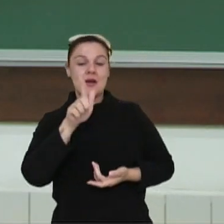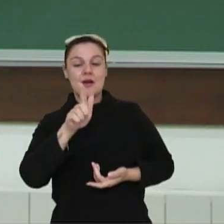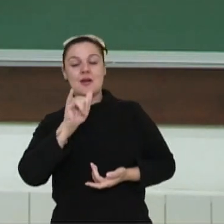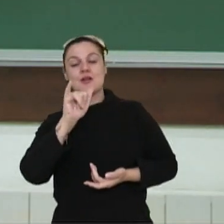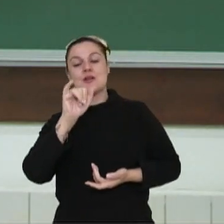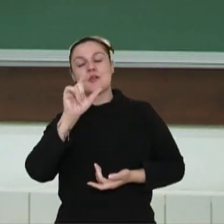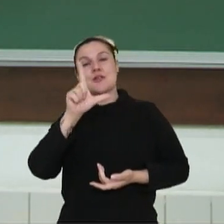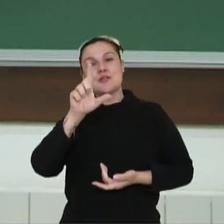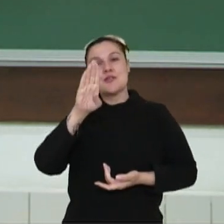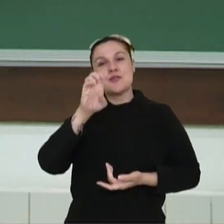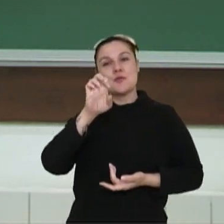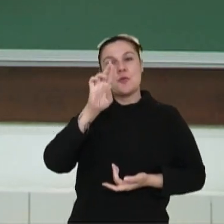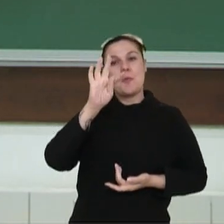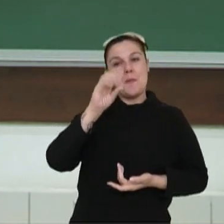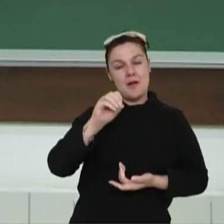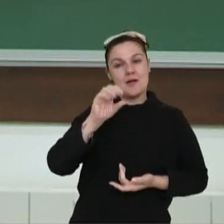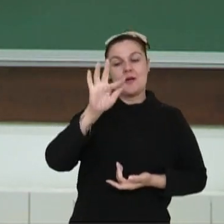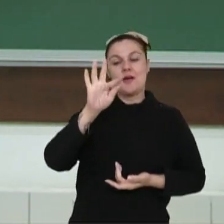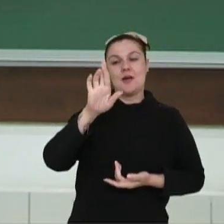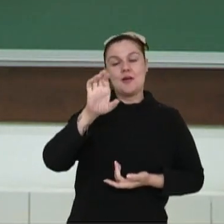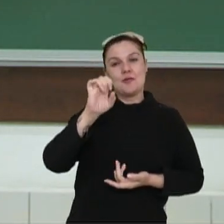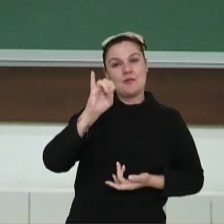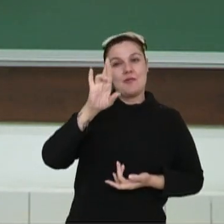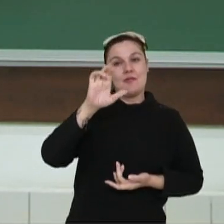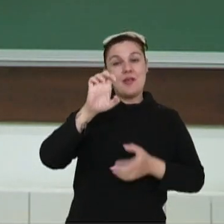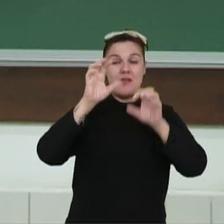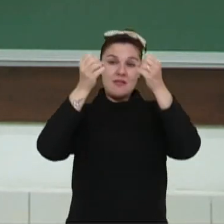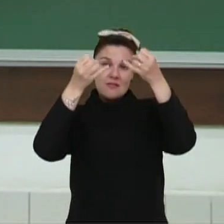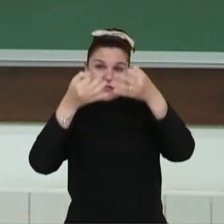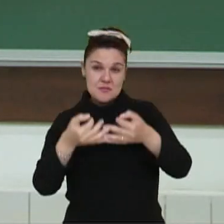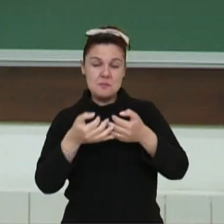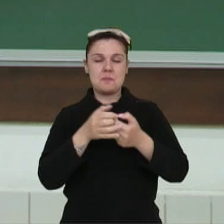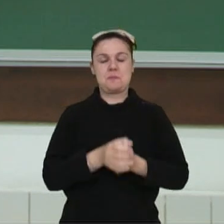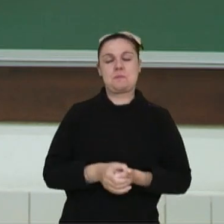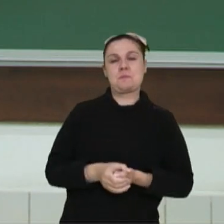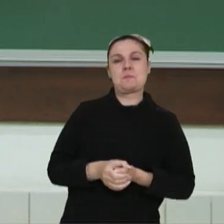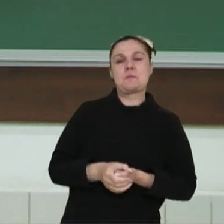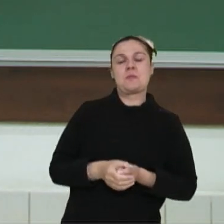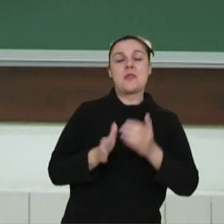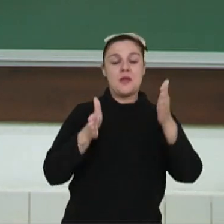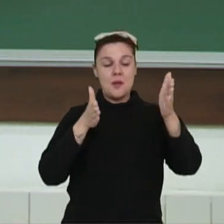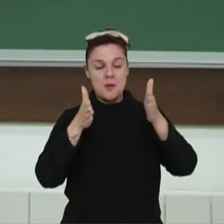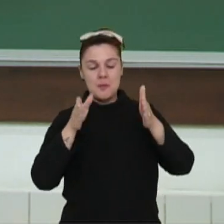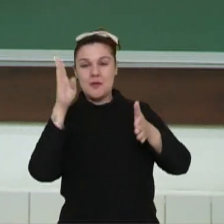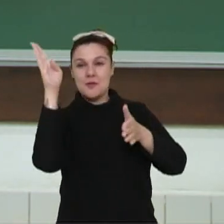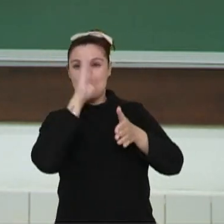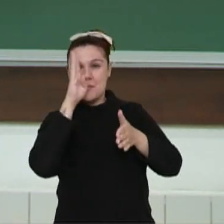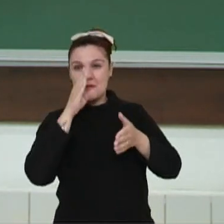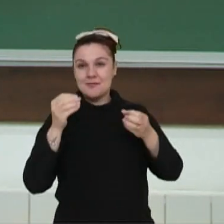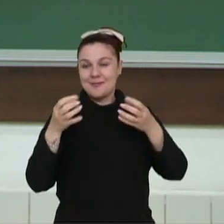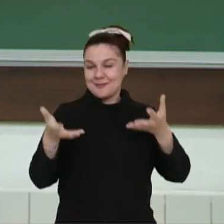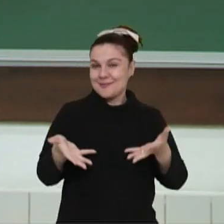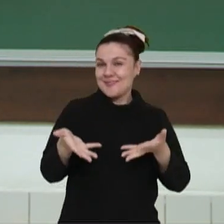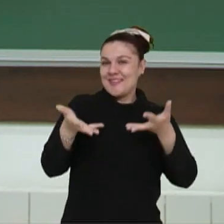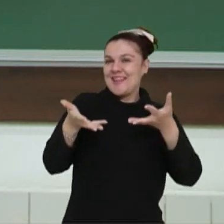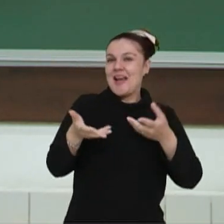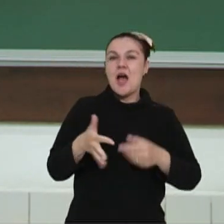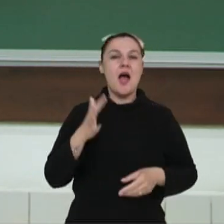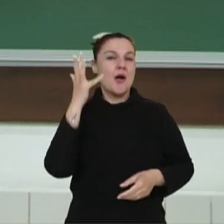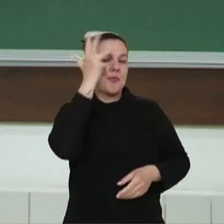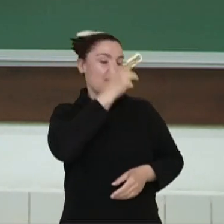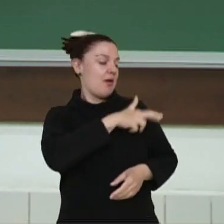lá atrás, né? A gente já comentou nas aulas anteriores que durante um período no Brasil quiseram desenhar uma